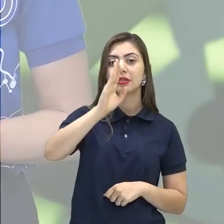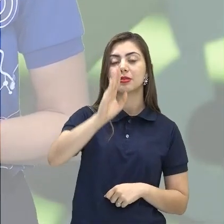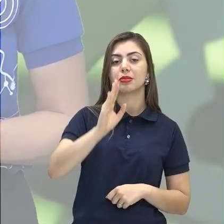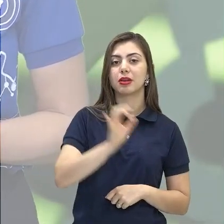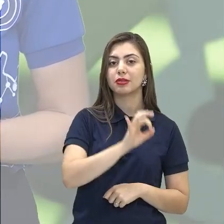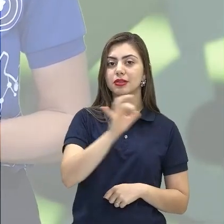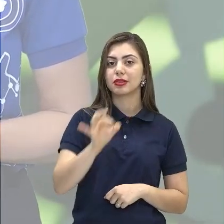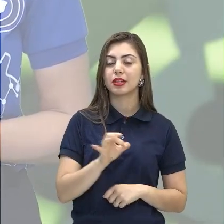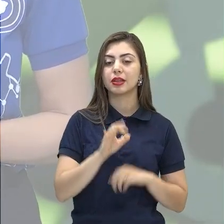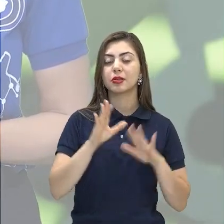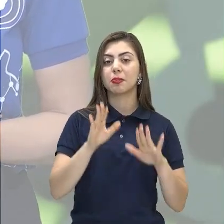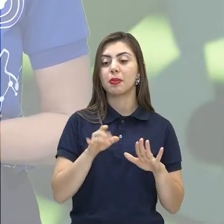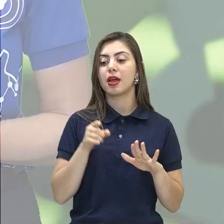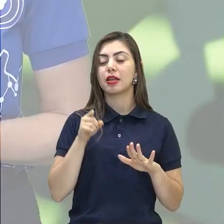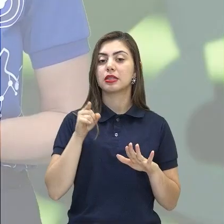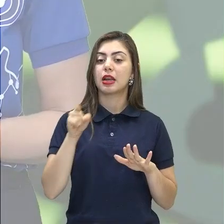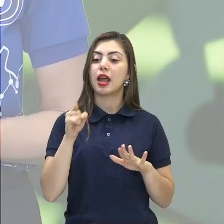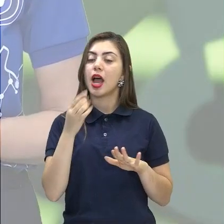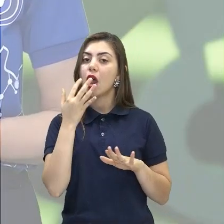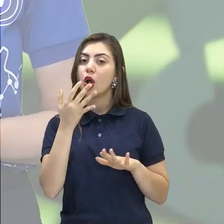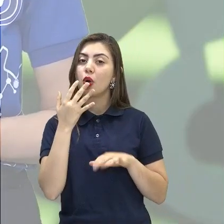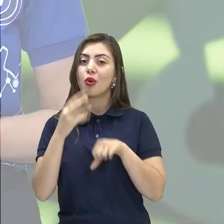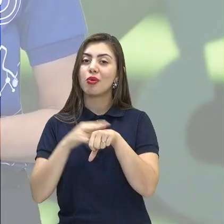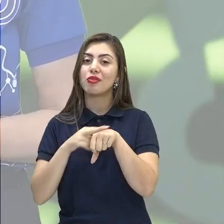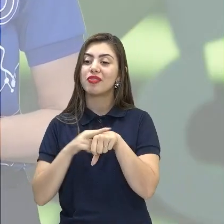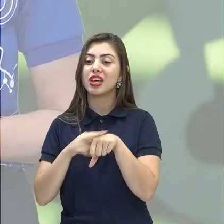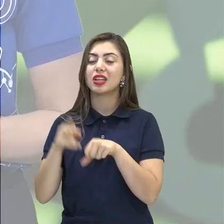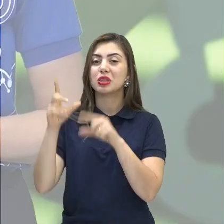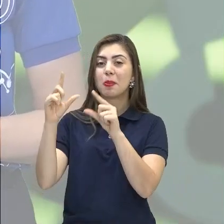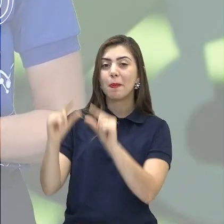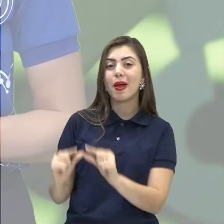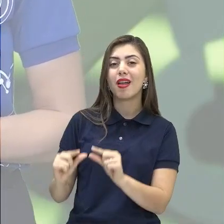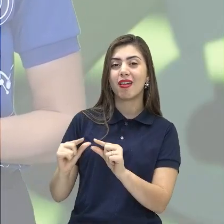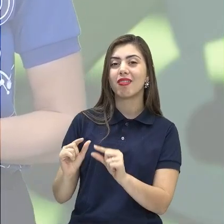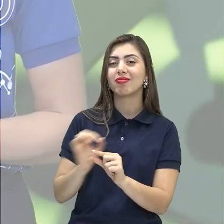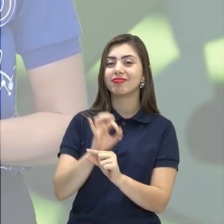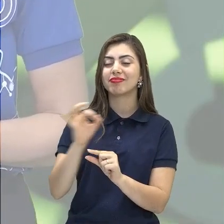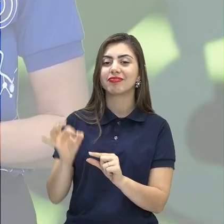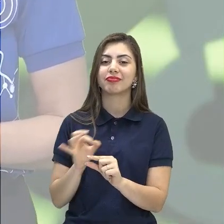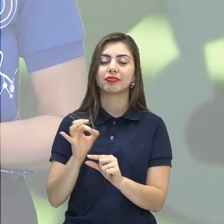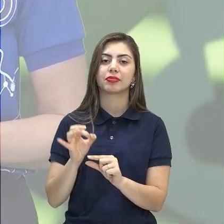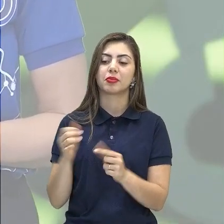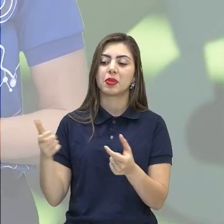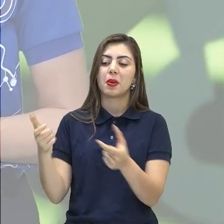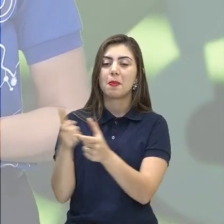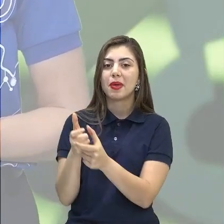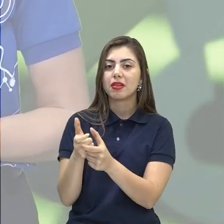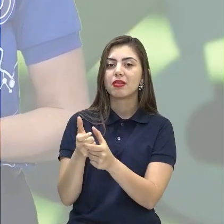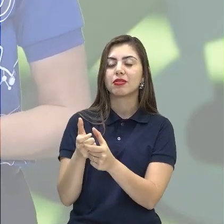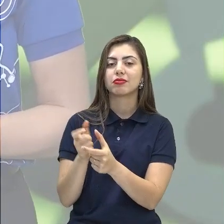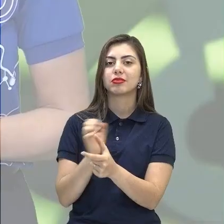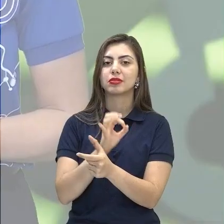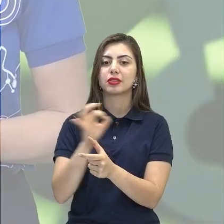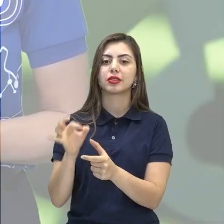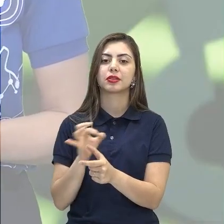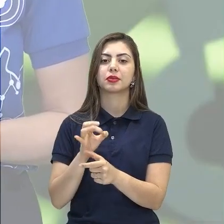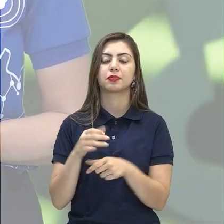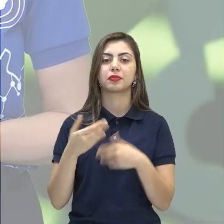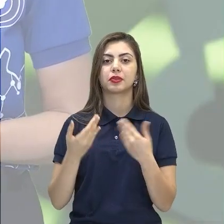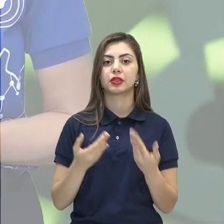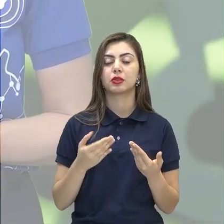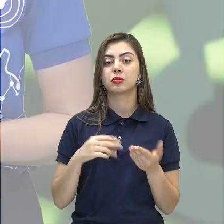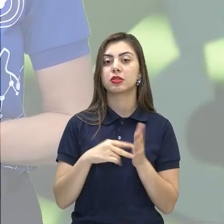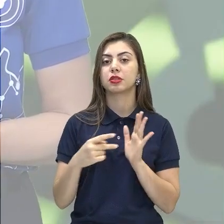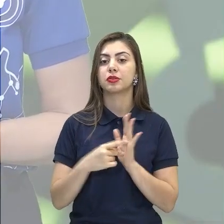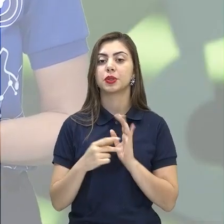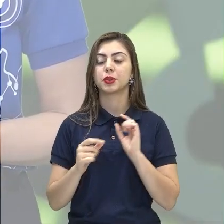expressou-se, enquanto o alelo para a cor verde não era. Os alelos recessivos só se expressam quando estão aos pares. Isso